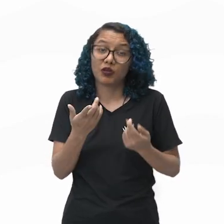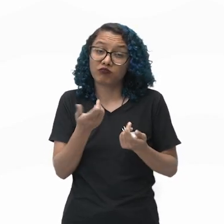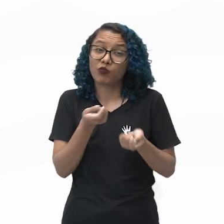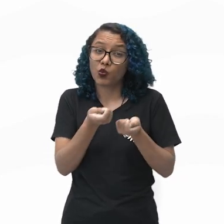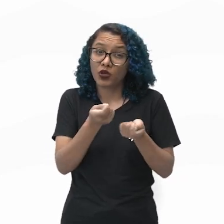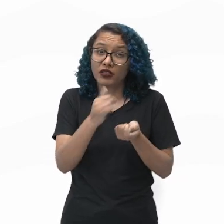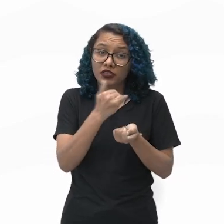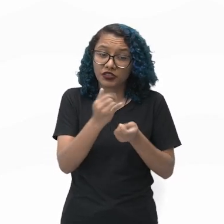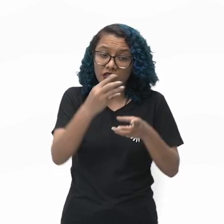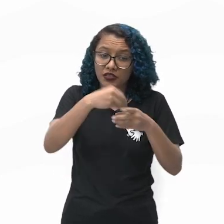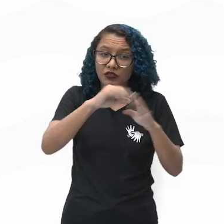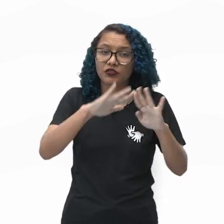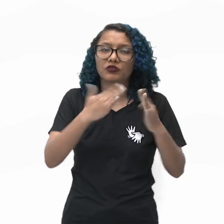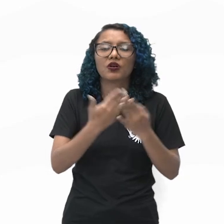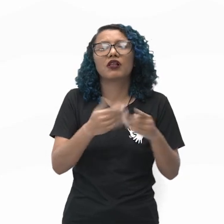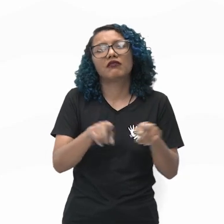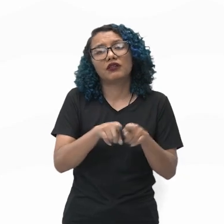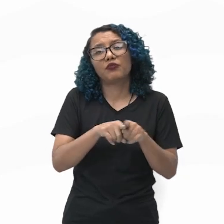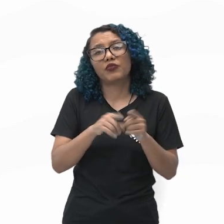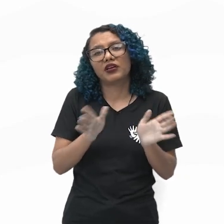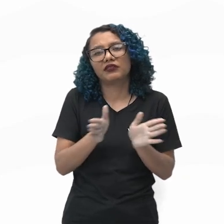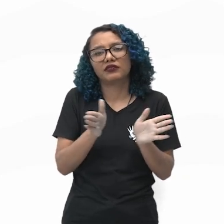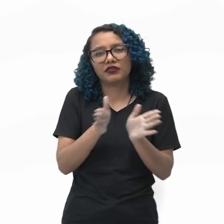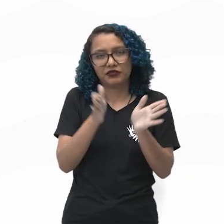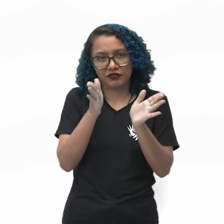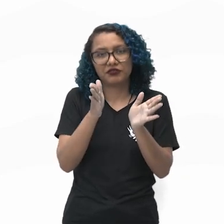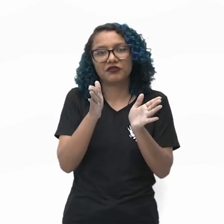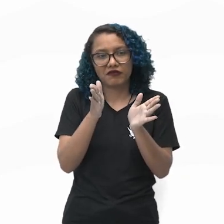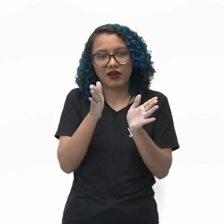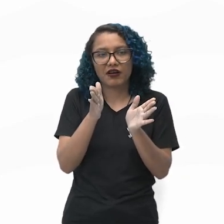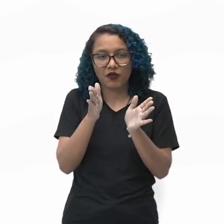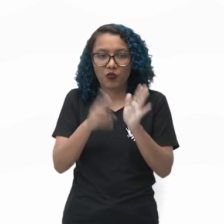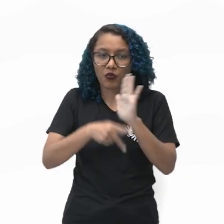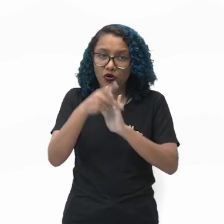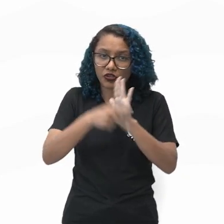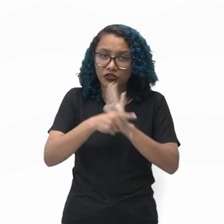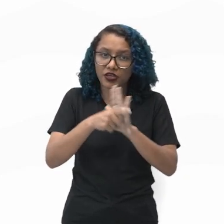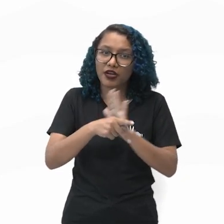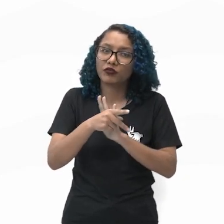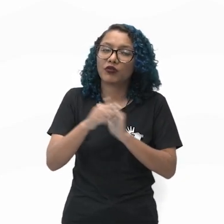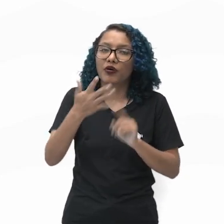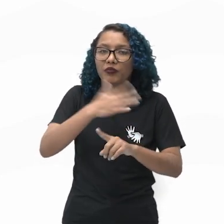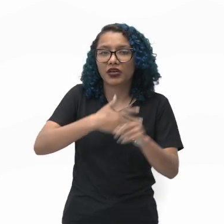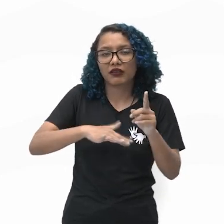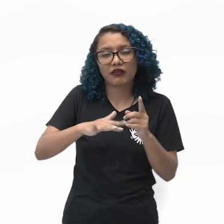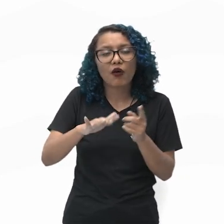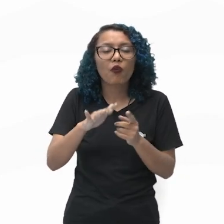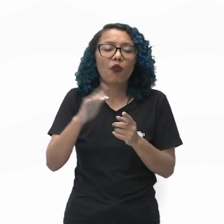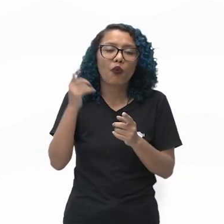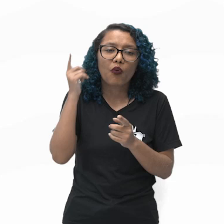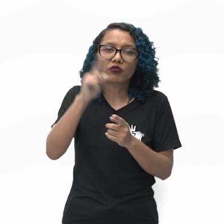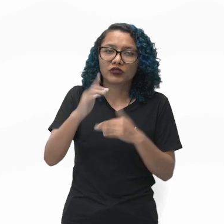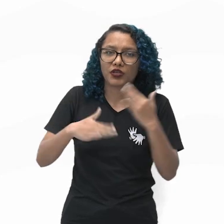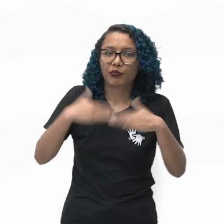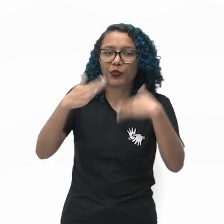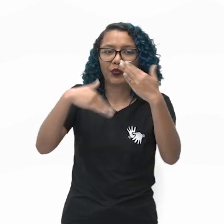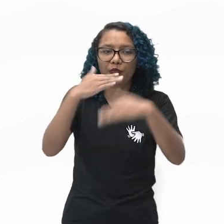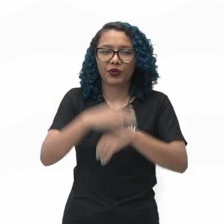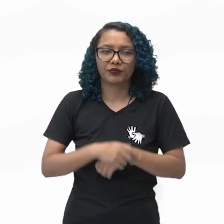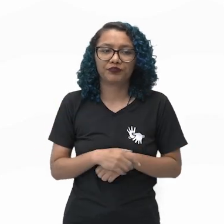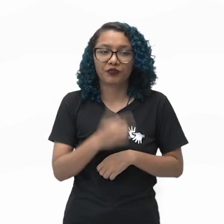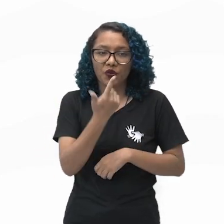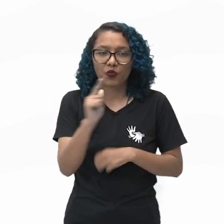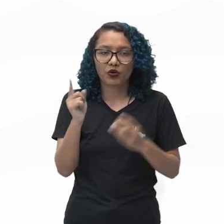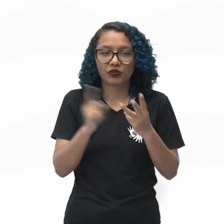também contribui aí para a agenda ambiental. E a terceira é educação ambiental integrada